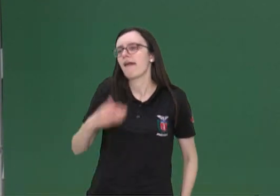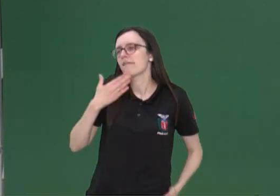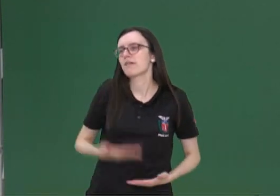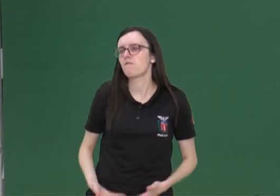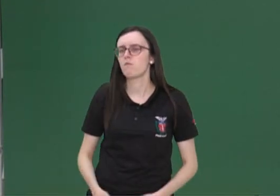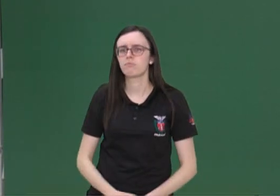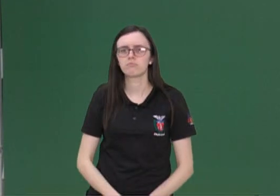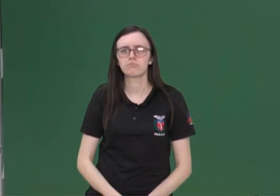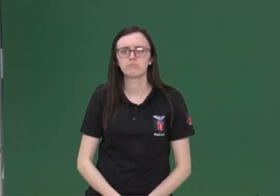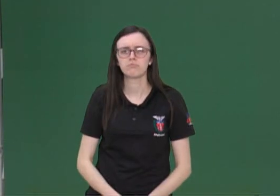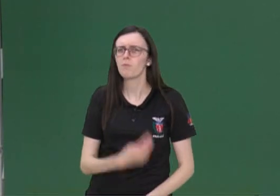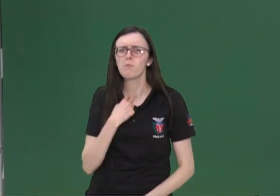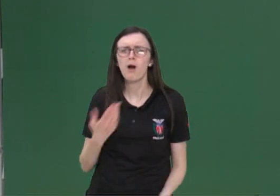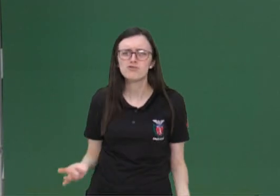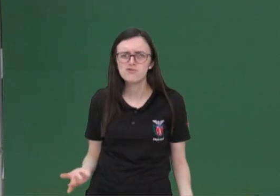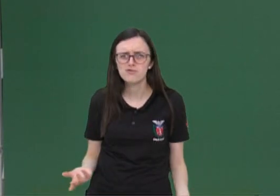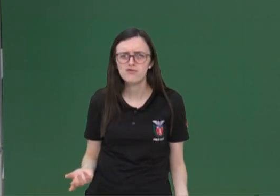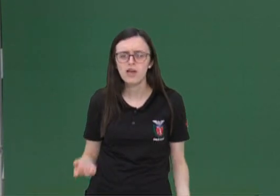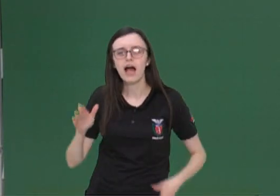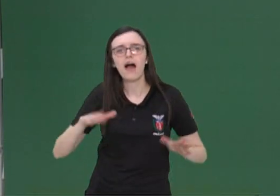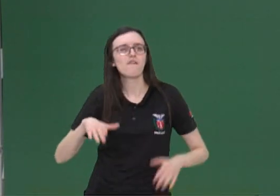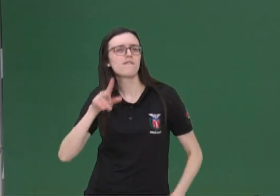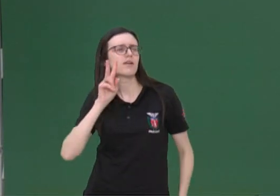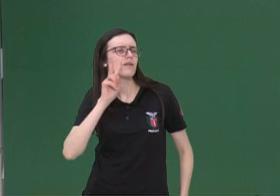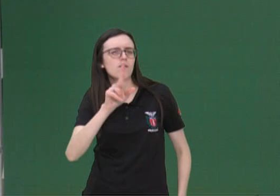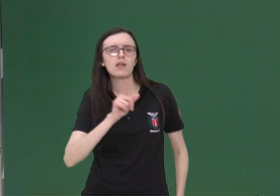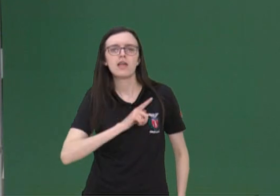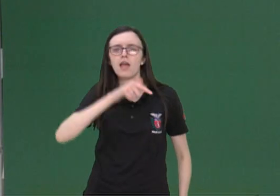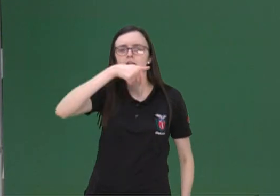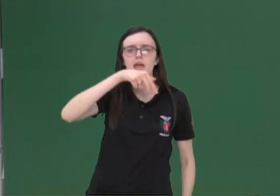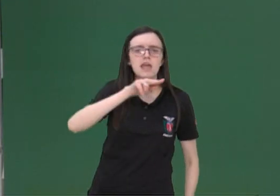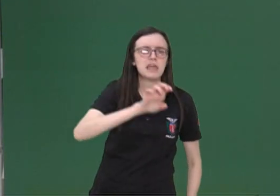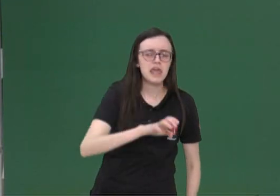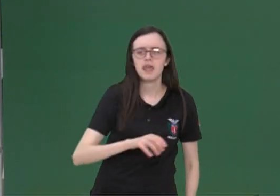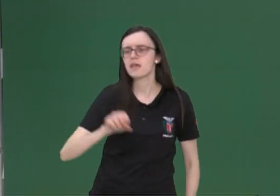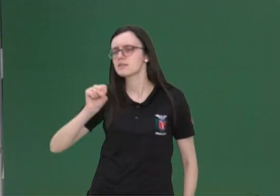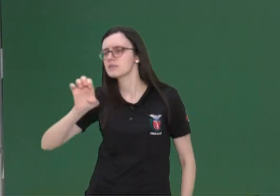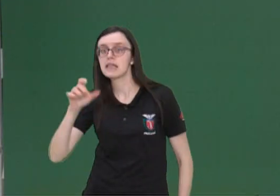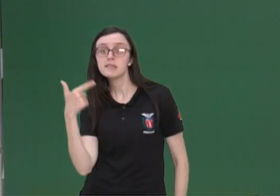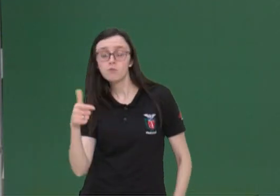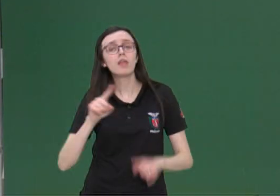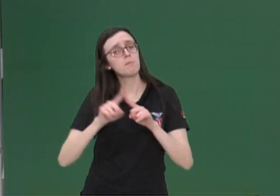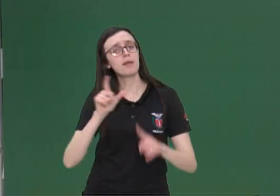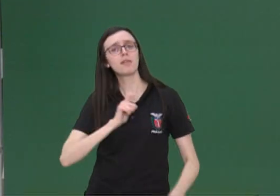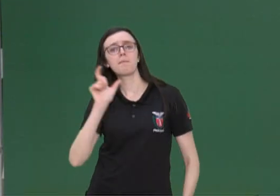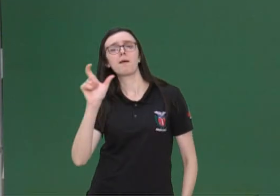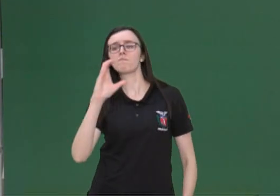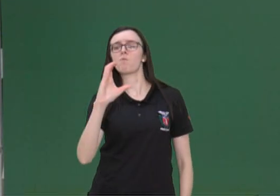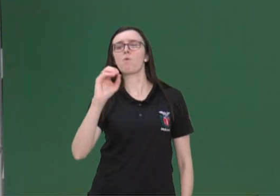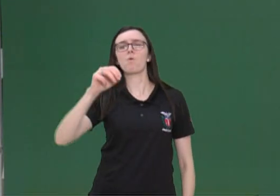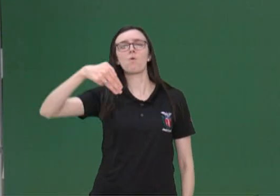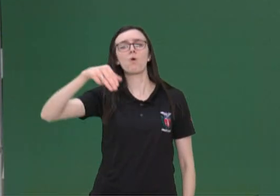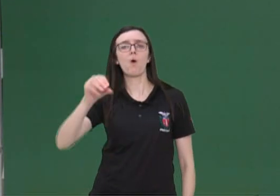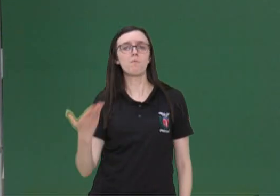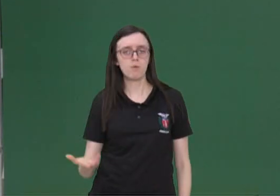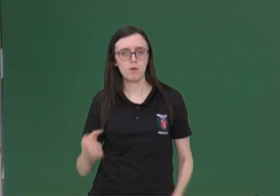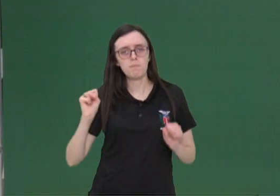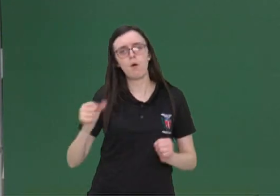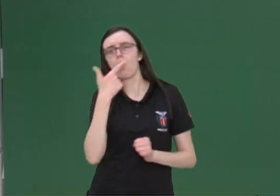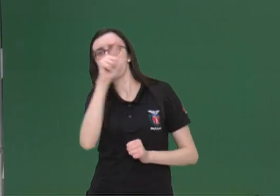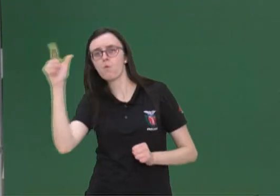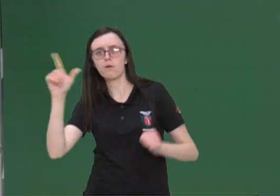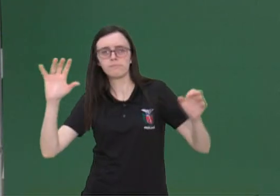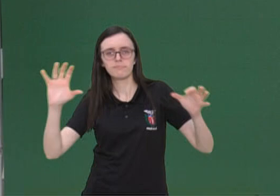somente, né? Embora não tenha o que e o se aqui, ó, tem o como, né? Então eu disse que às vezes pode acontecer de aparecerem